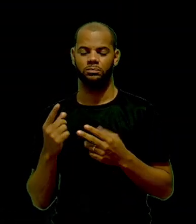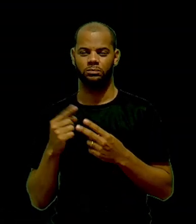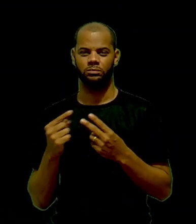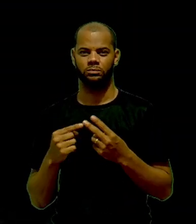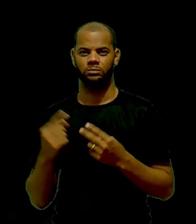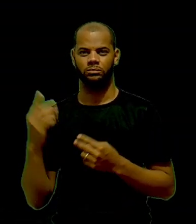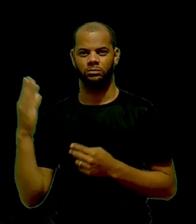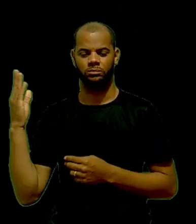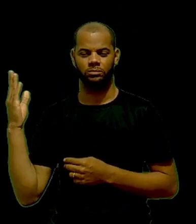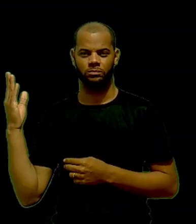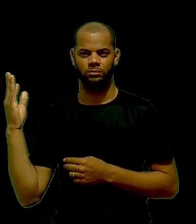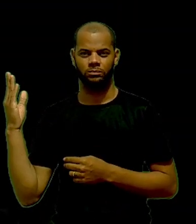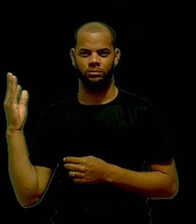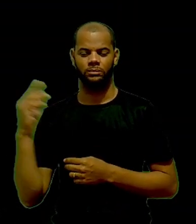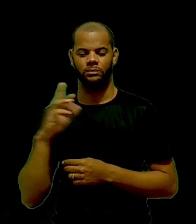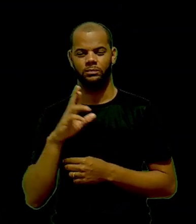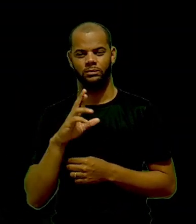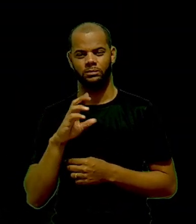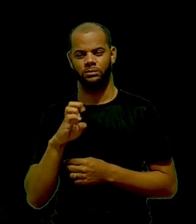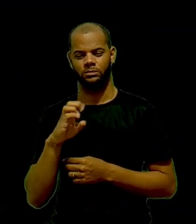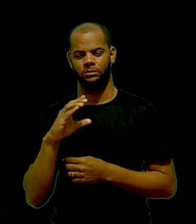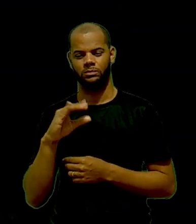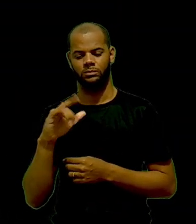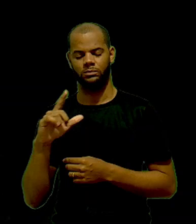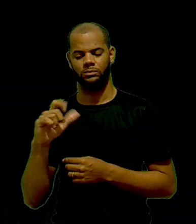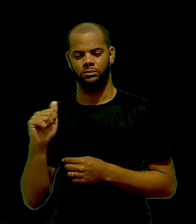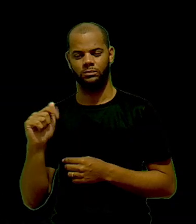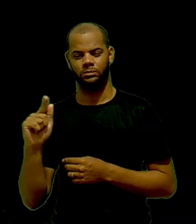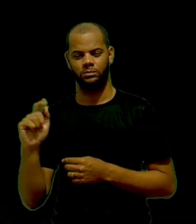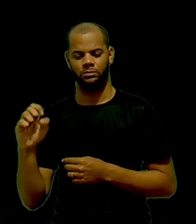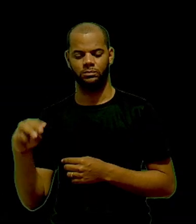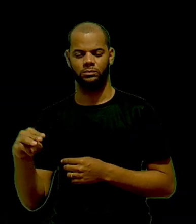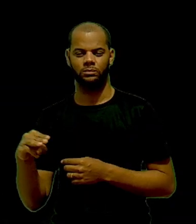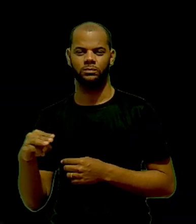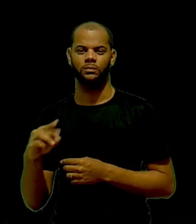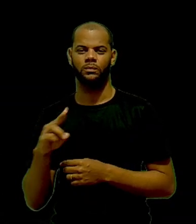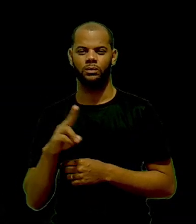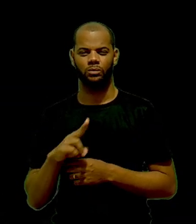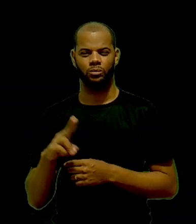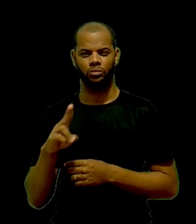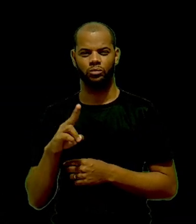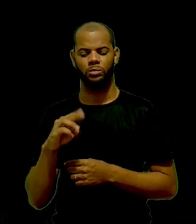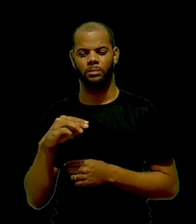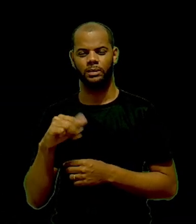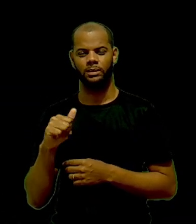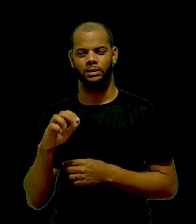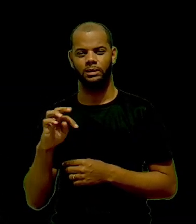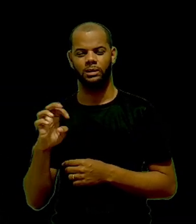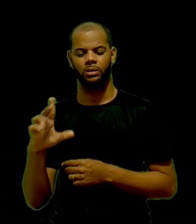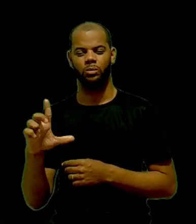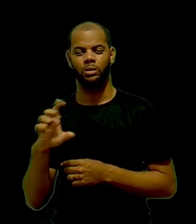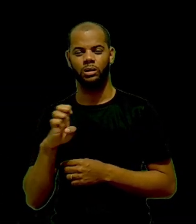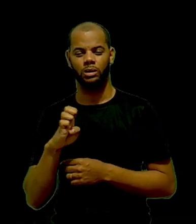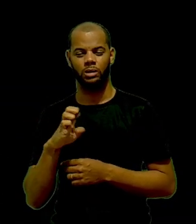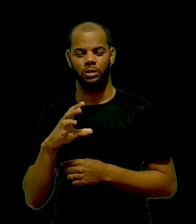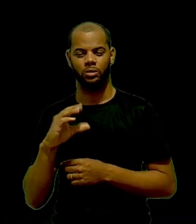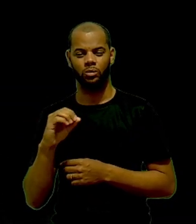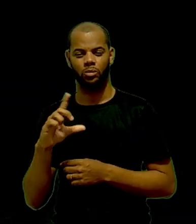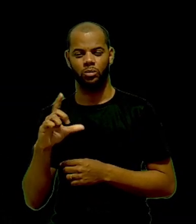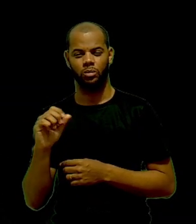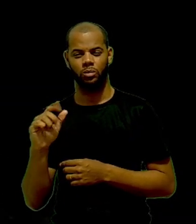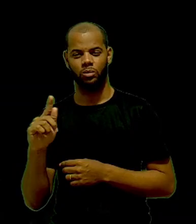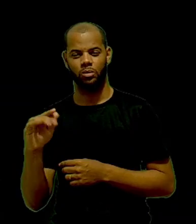a reciclagem dos painéis solares, e o uso de materiais ecológicos, o que simula inovações em processos